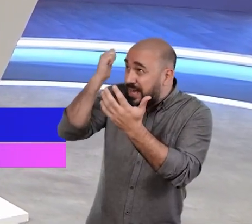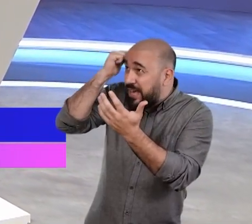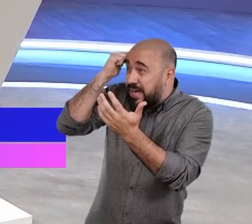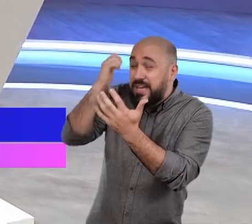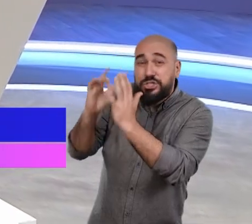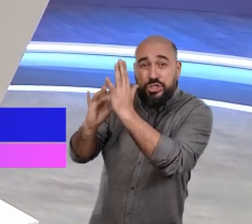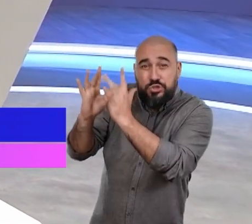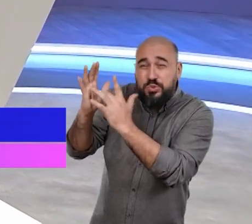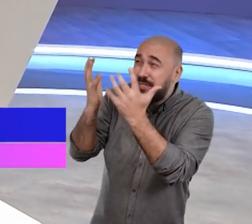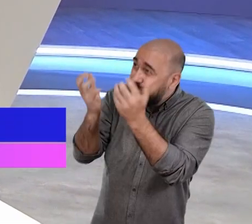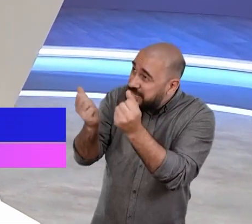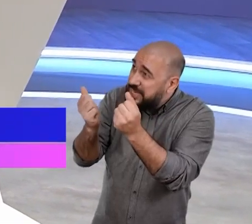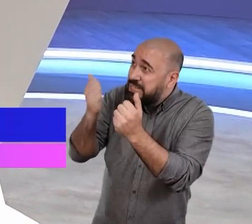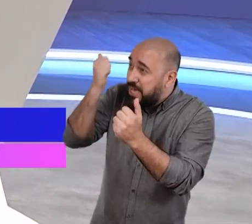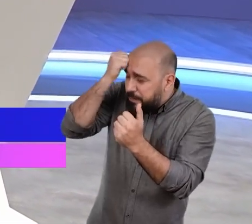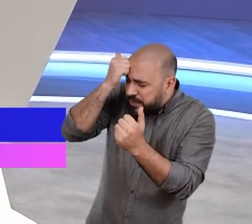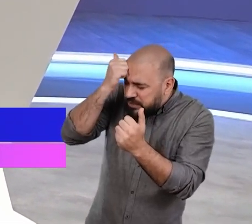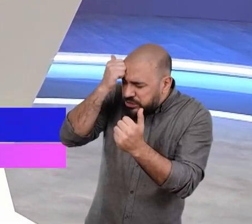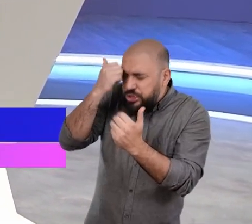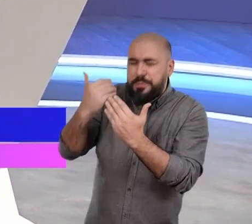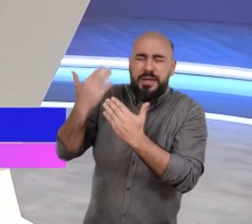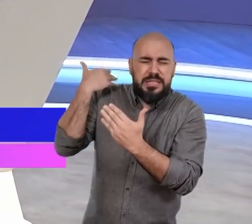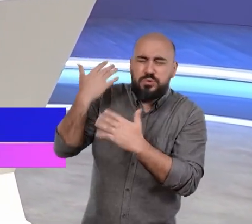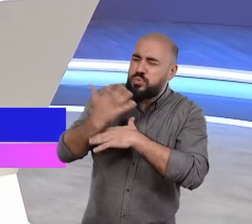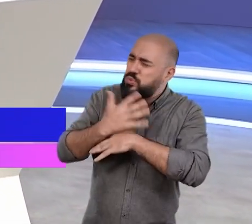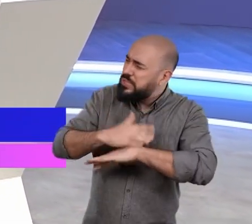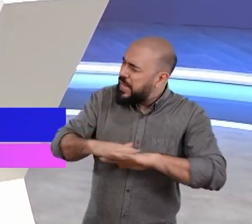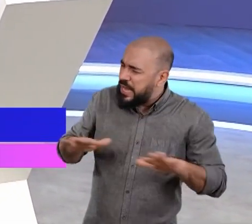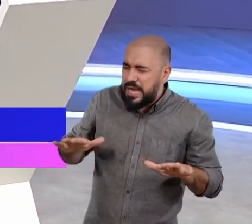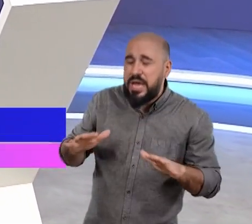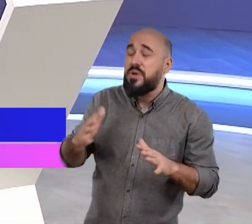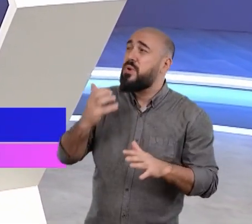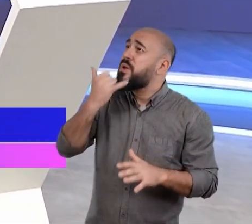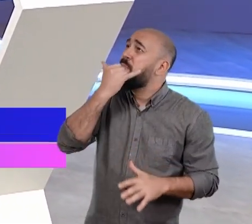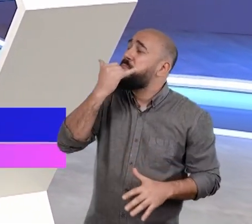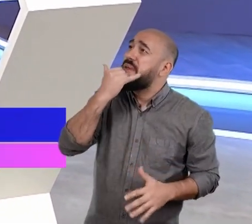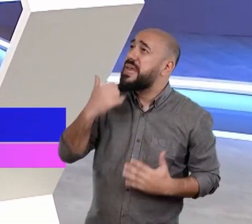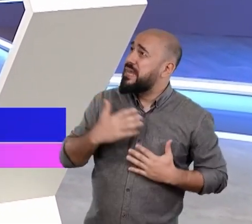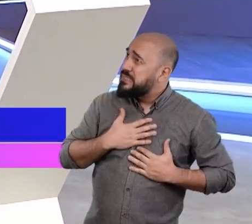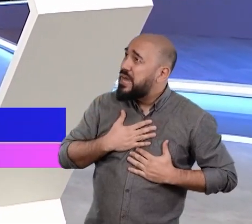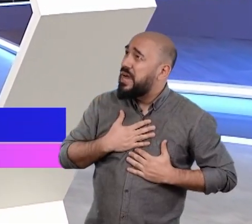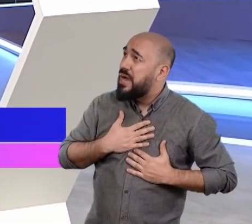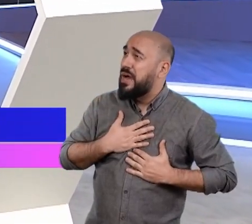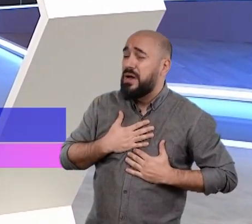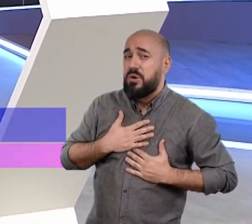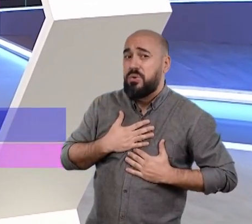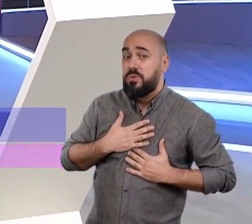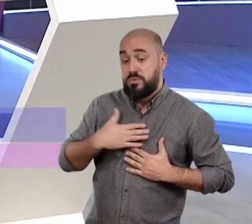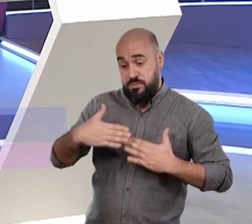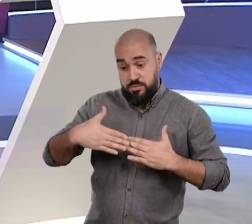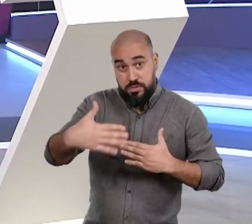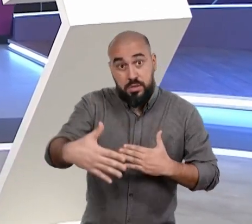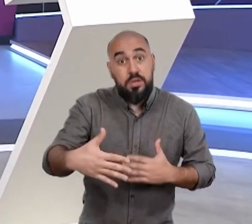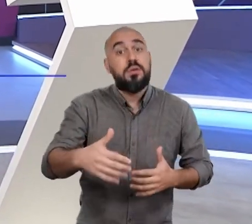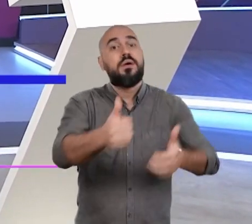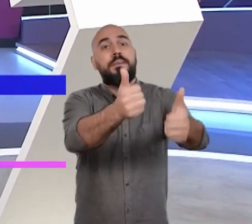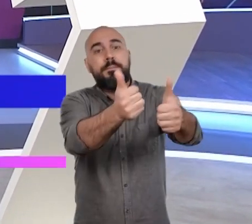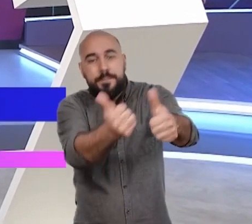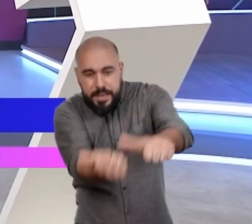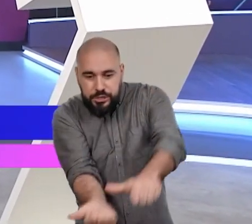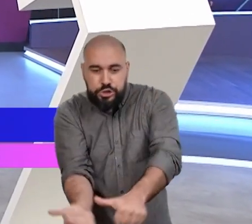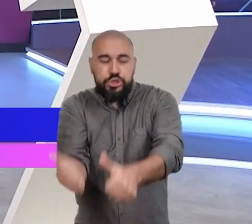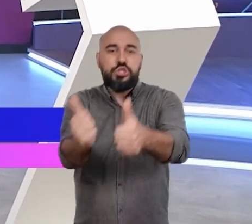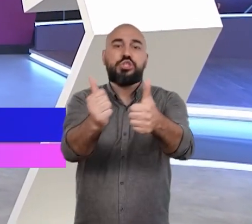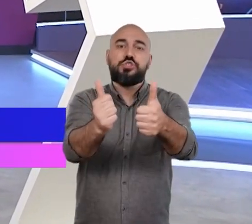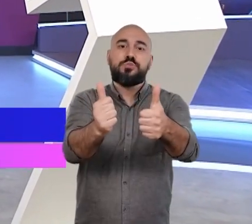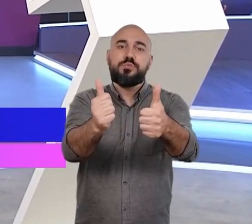Então, primeiro você se arrepende do seu passado, aceitou Jesus, peça perdão e passe pela experiência do batismo, em nome